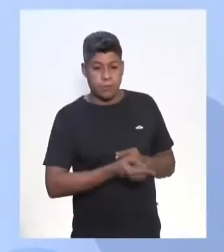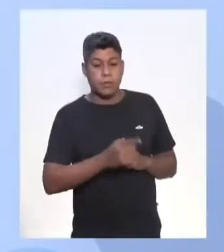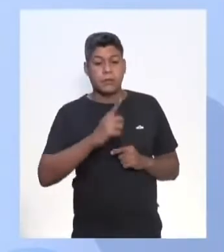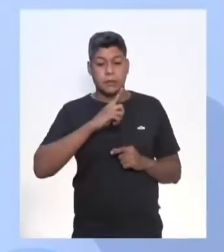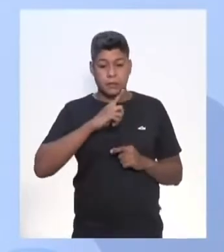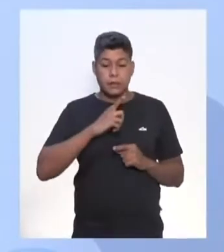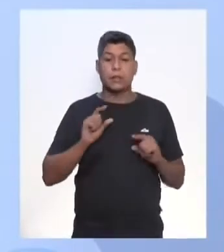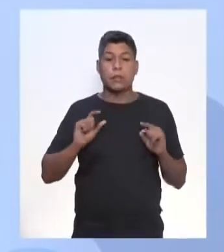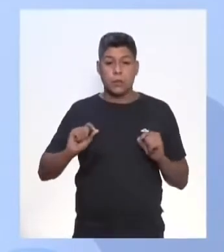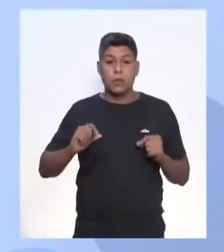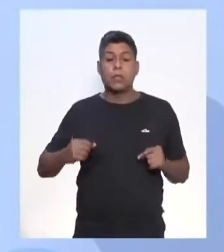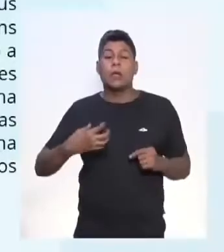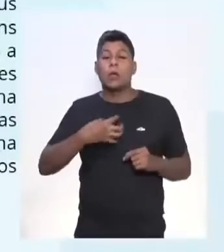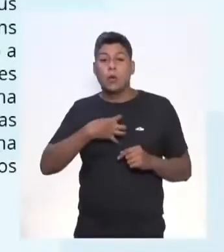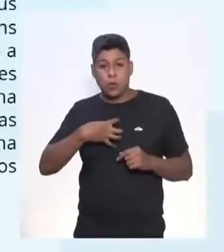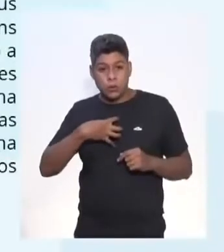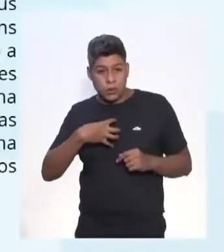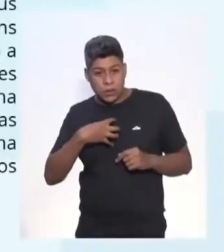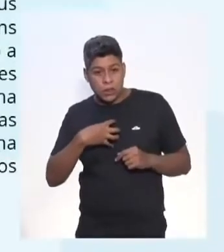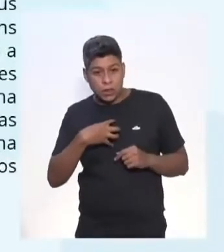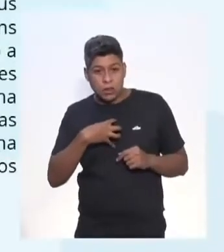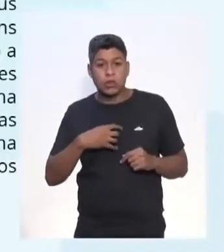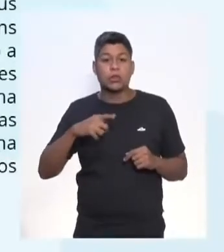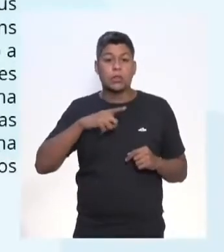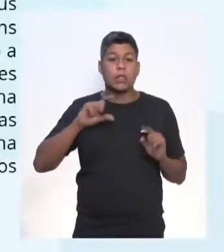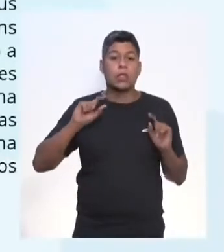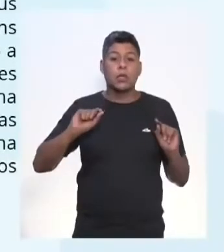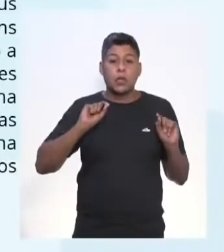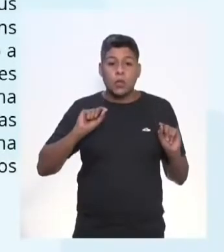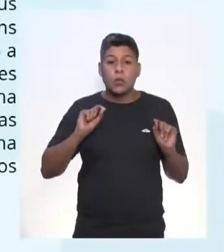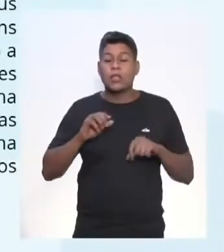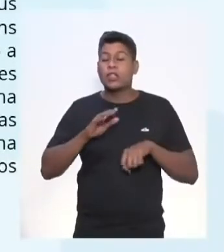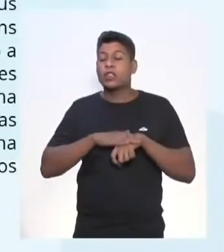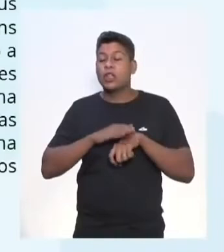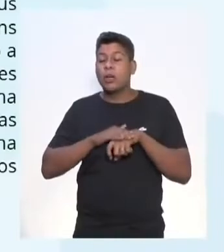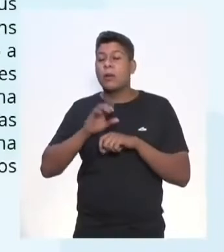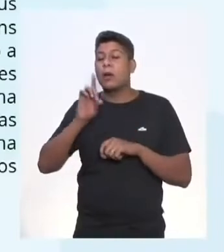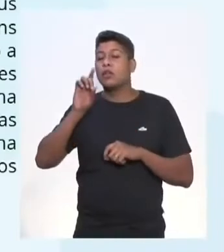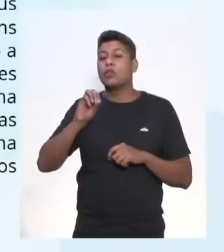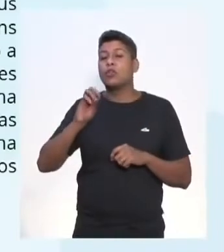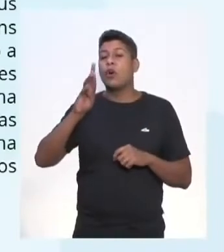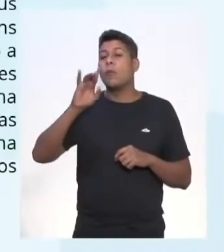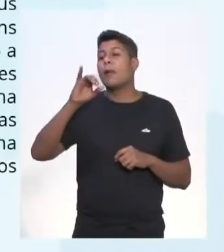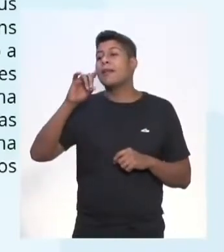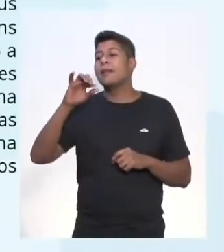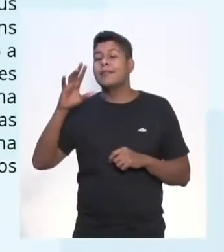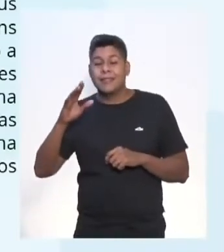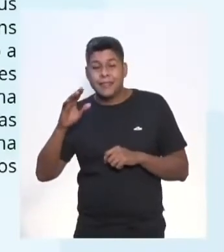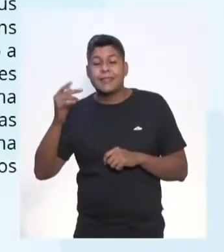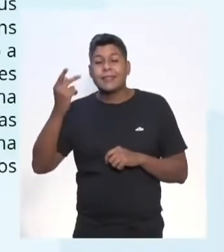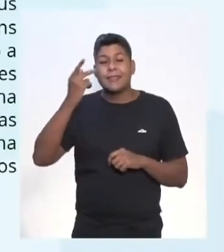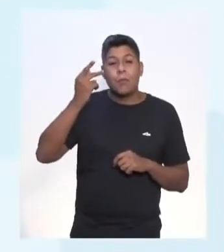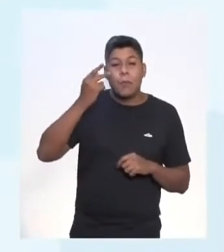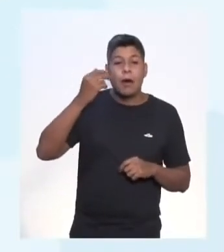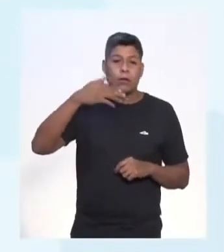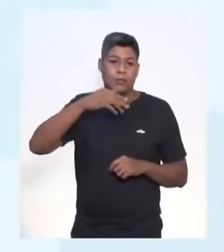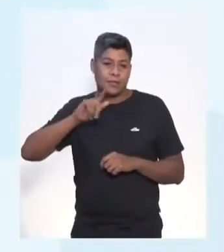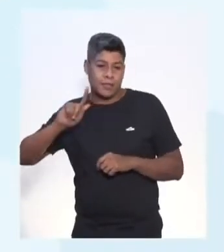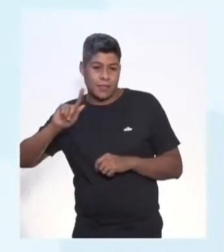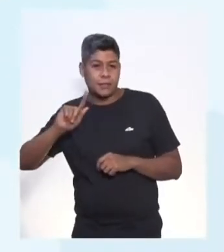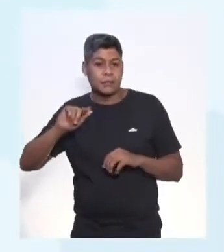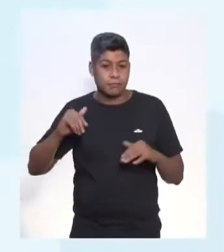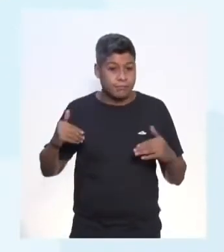temos dentro desse contexto da República Velha a dobradinha São Paulo e Minas,